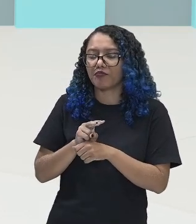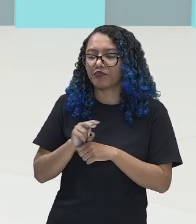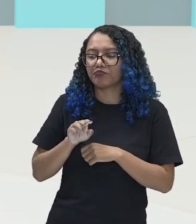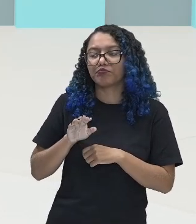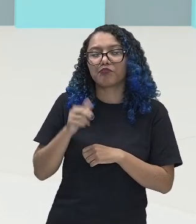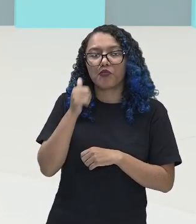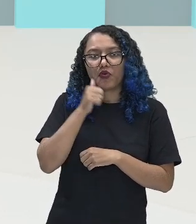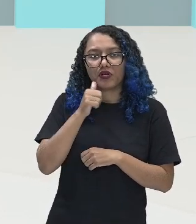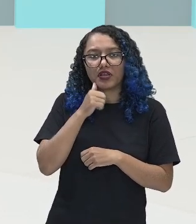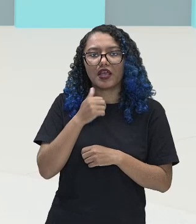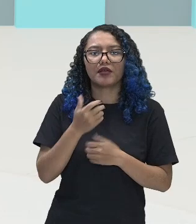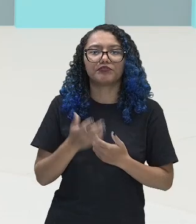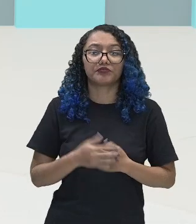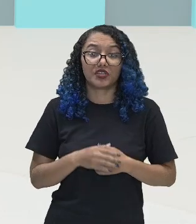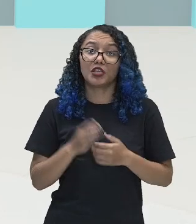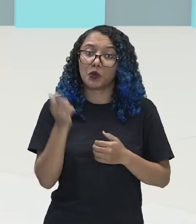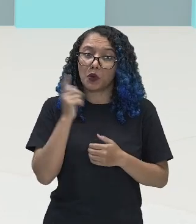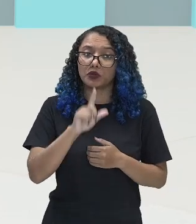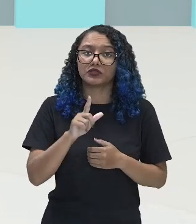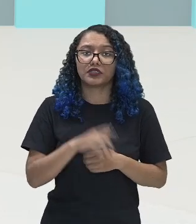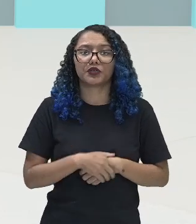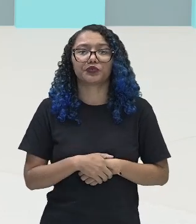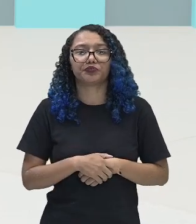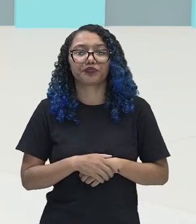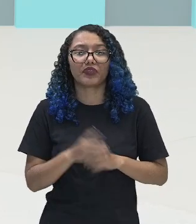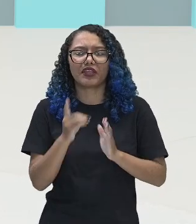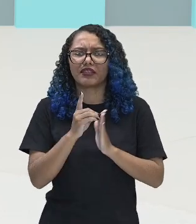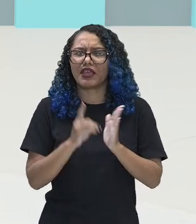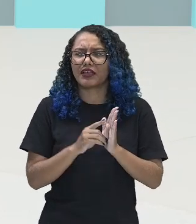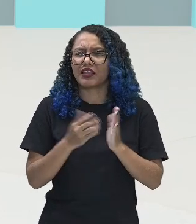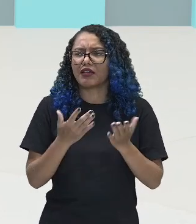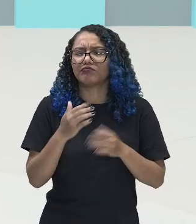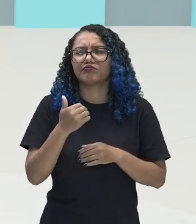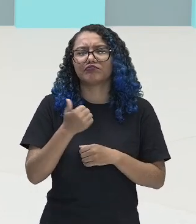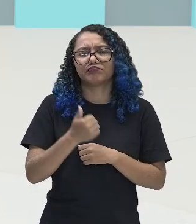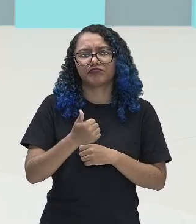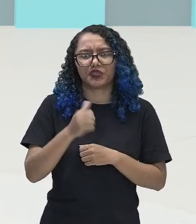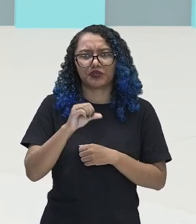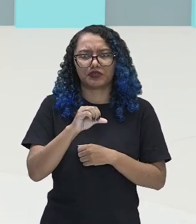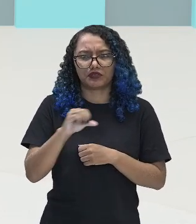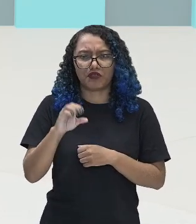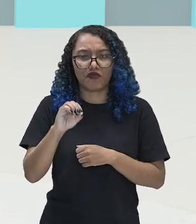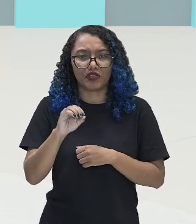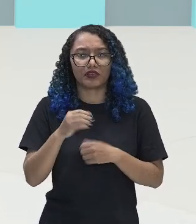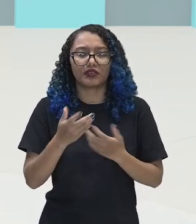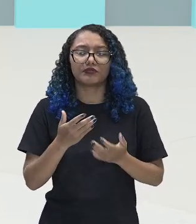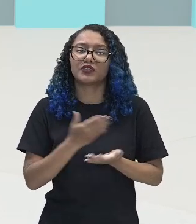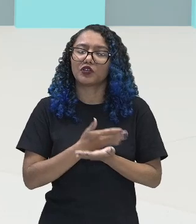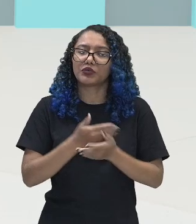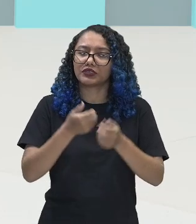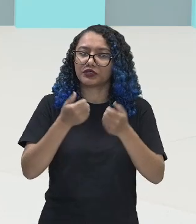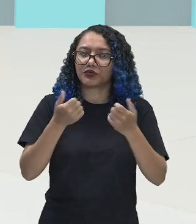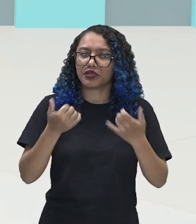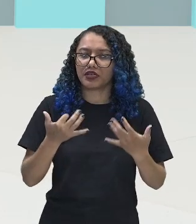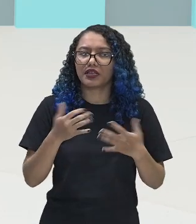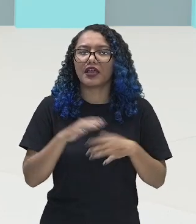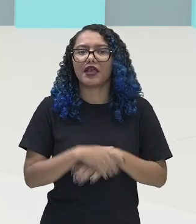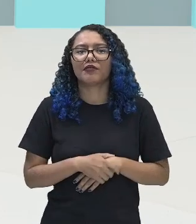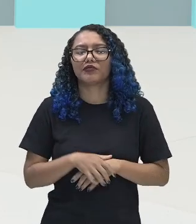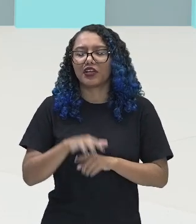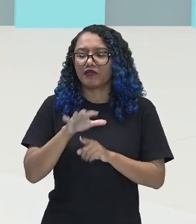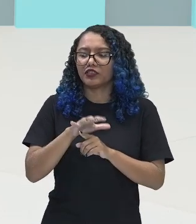de 1990, bem certinho. Então ela começa falando que a mãe dela fez a criação de mulher mesmo,